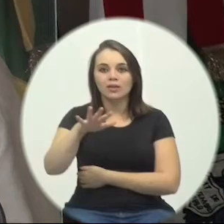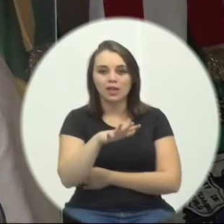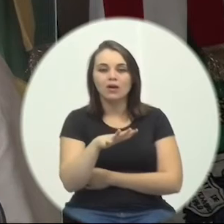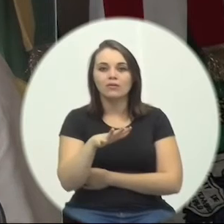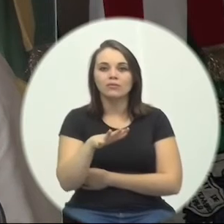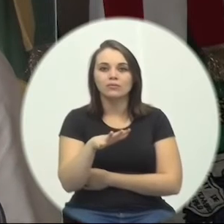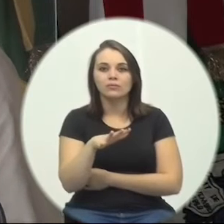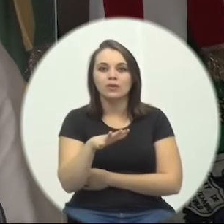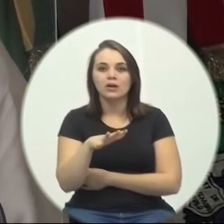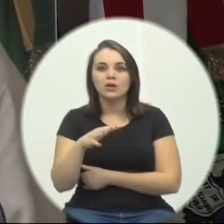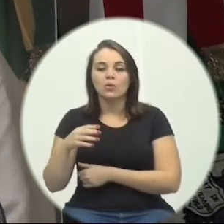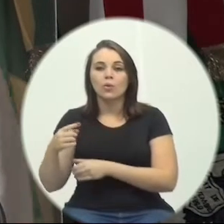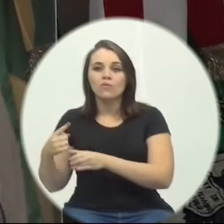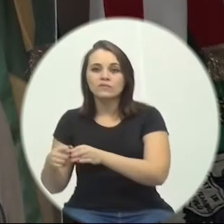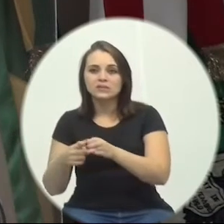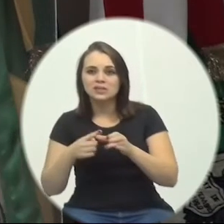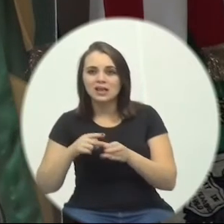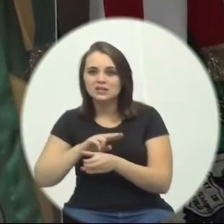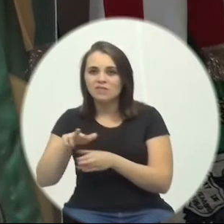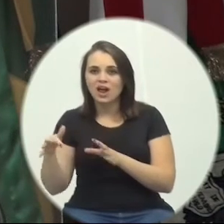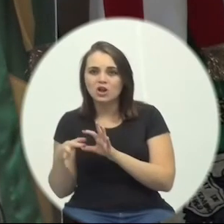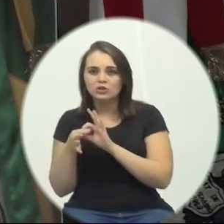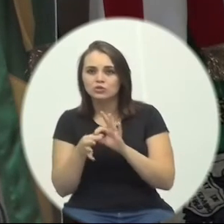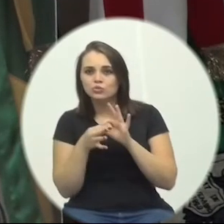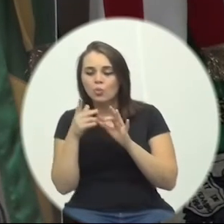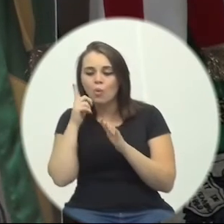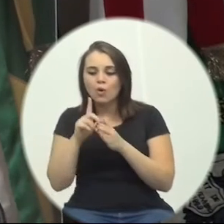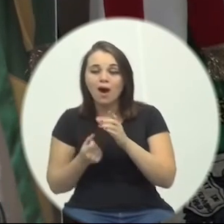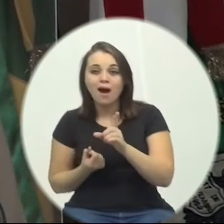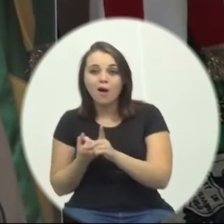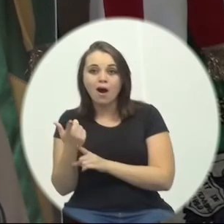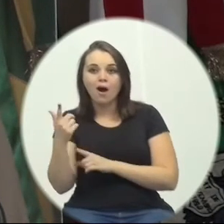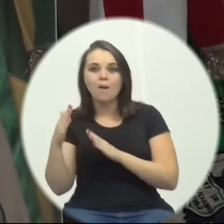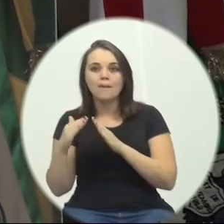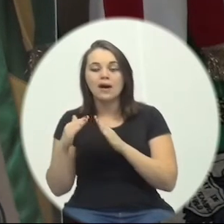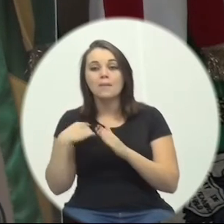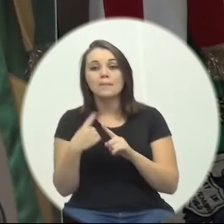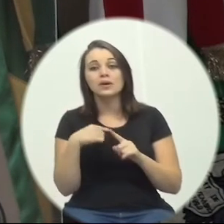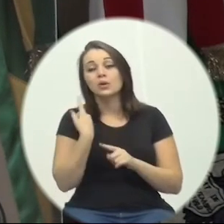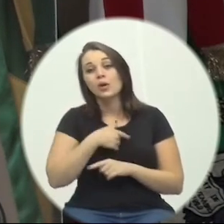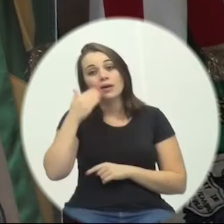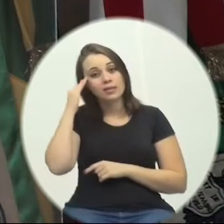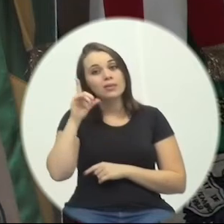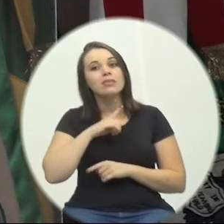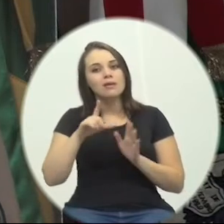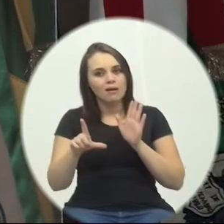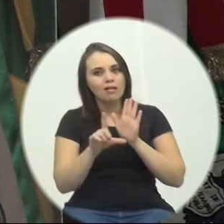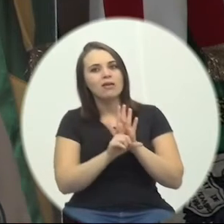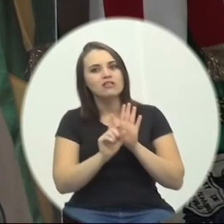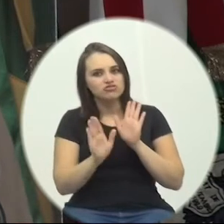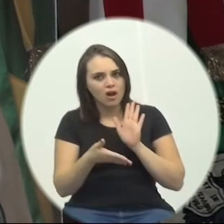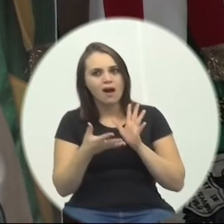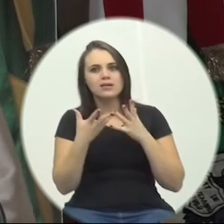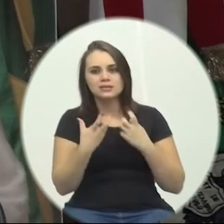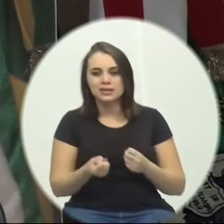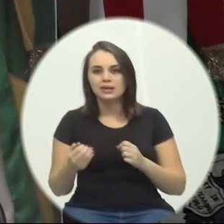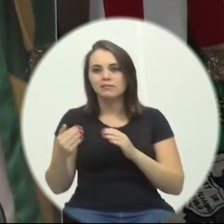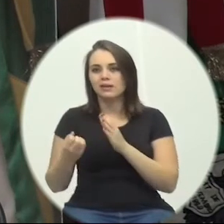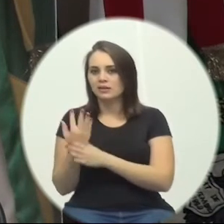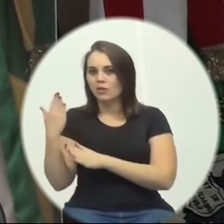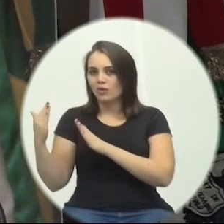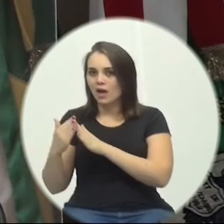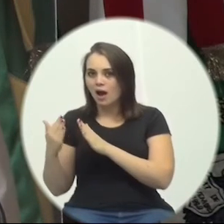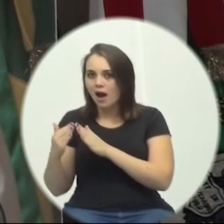consórcio entre os municípios. Dito isso, porque entendemos que, apesar de Criciúma já ter essa lei que viabiliza a casa, e com